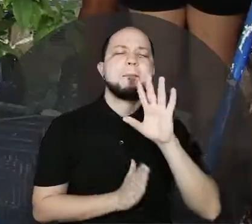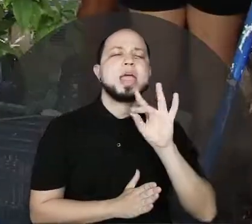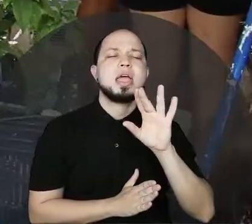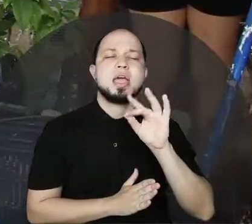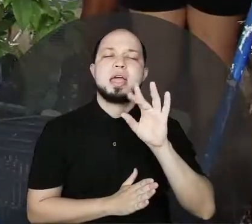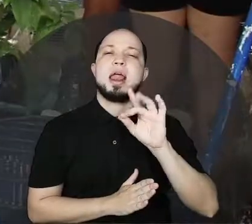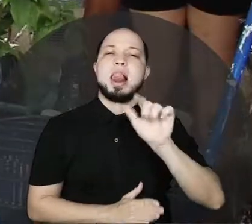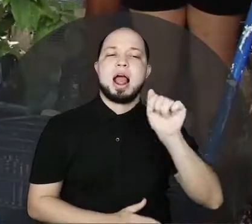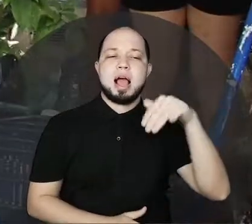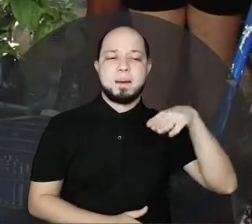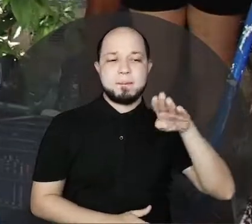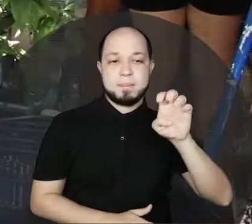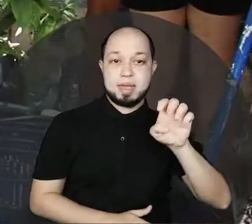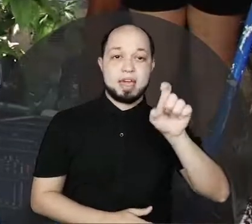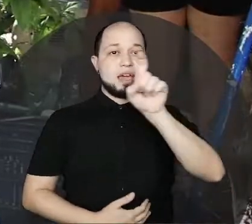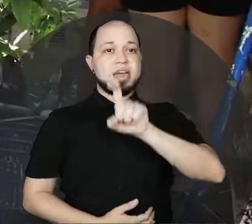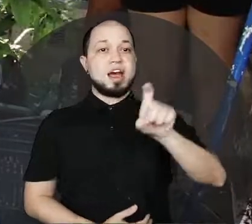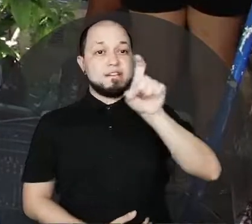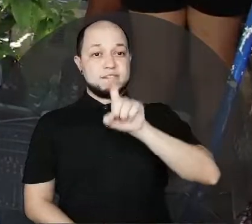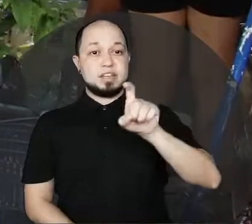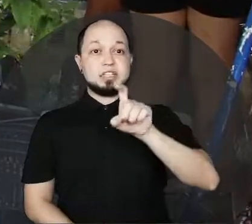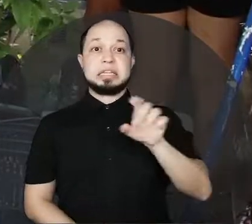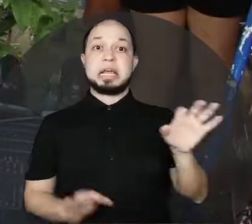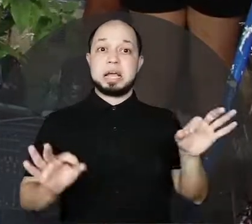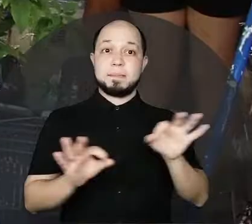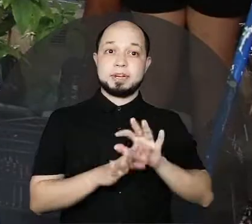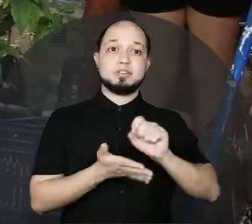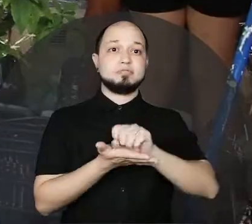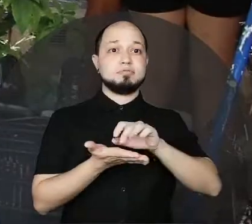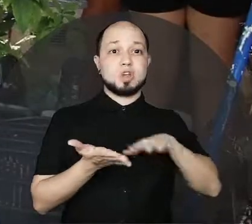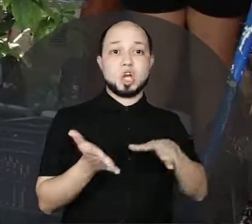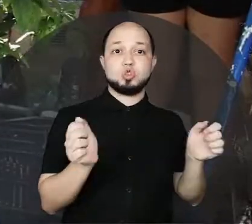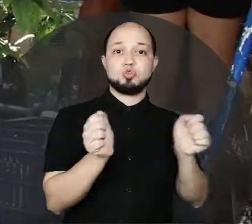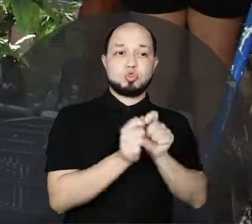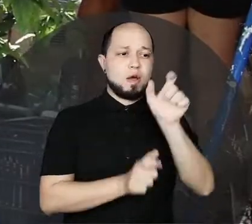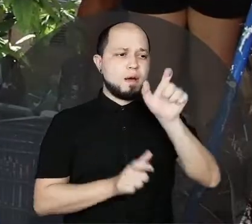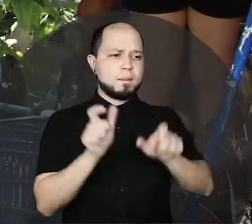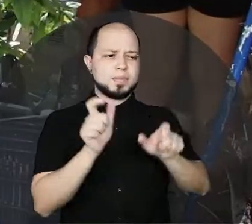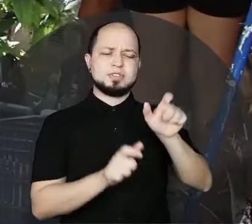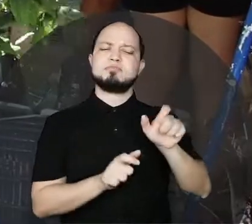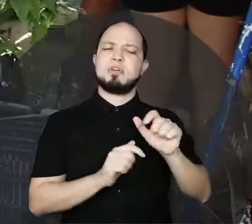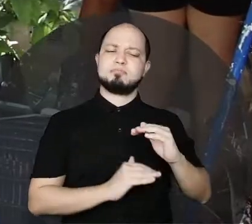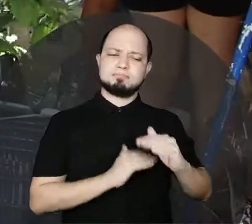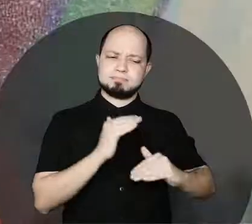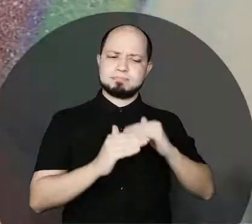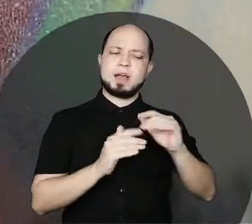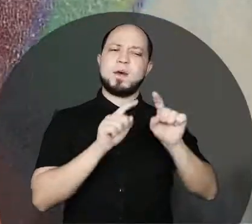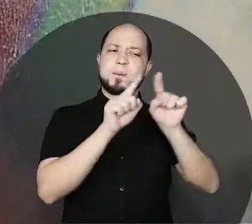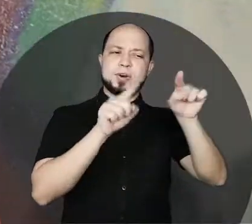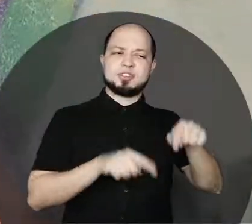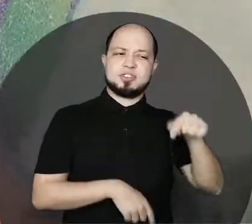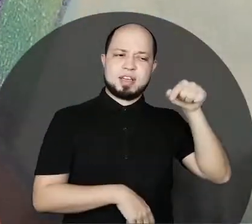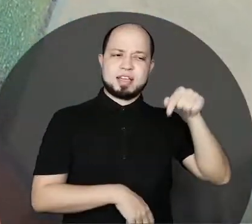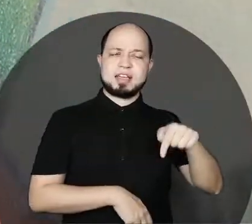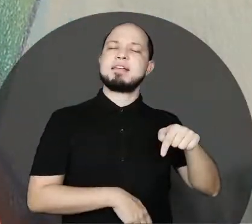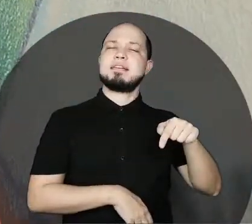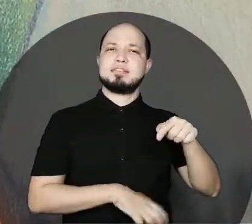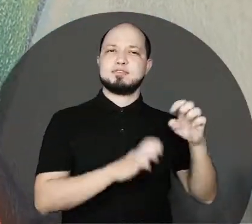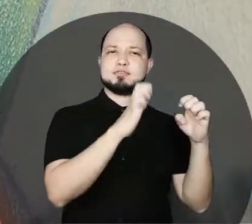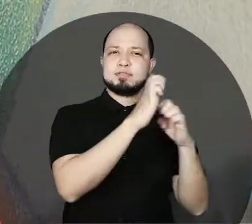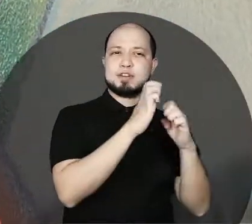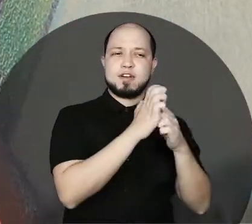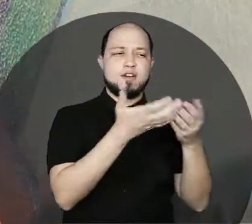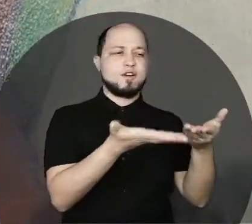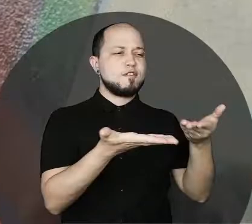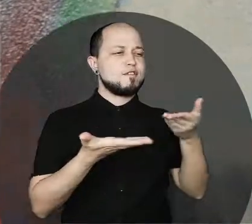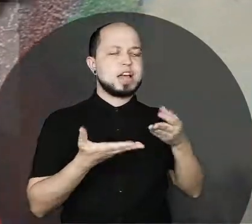E estamos encerrando mais essa atividade, junto com os nossos colaboradores. Estamos fazendo essa ação, finalizando aqui no Centro Cultural do Bom